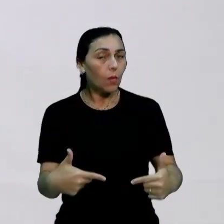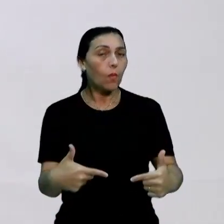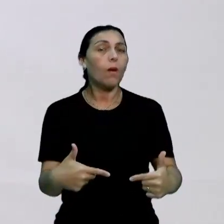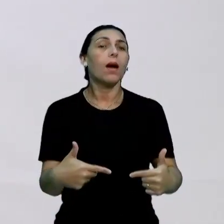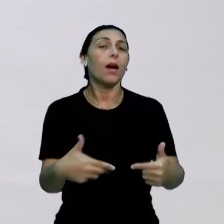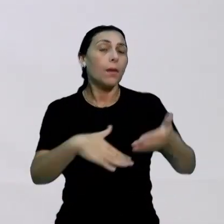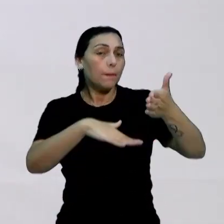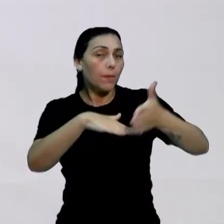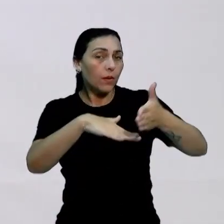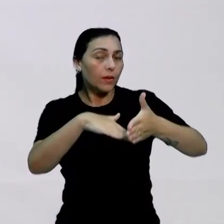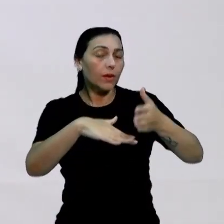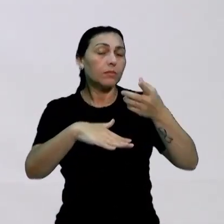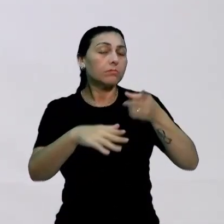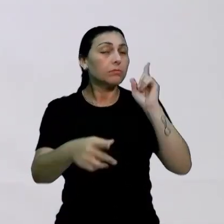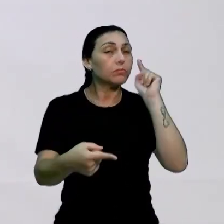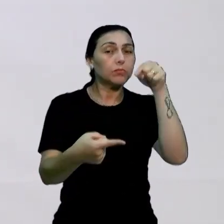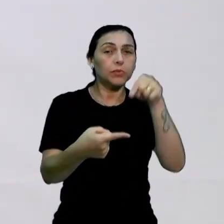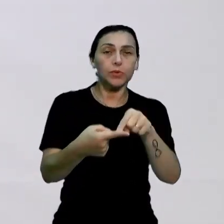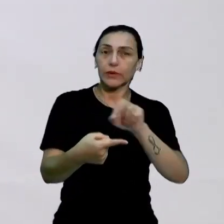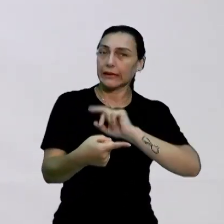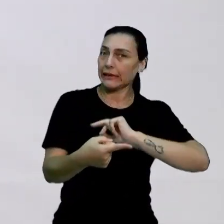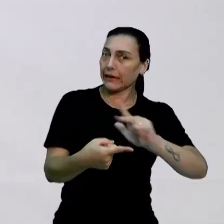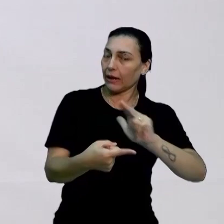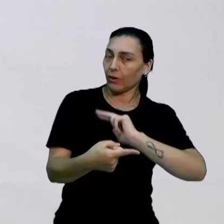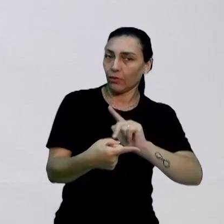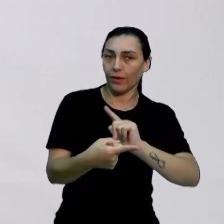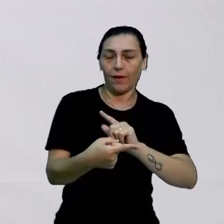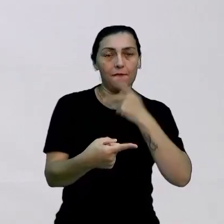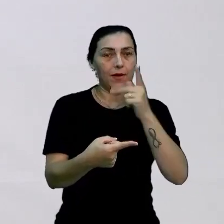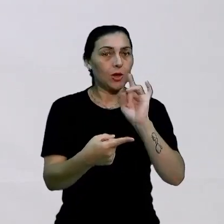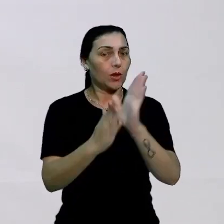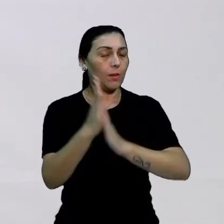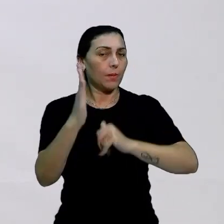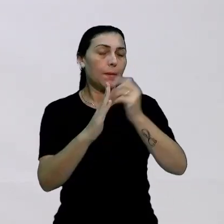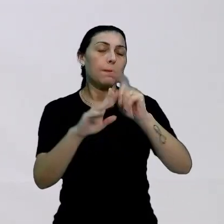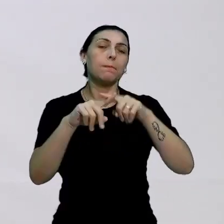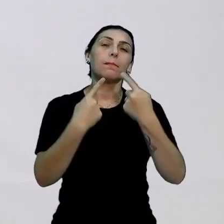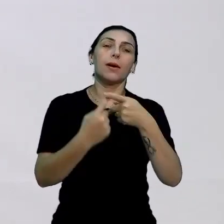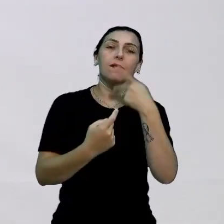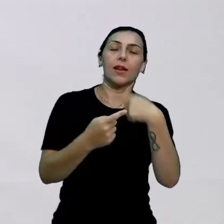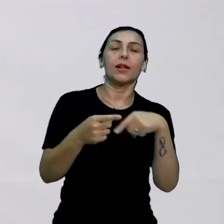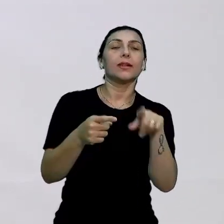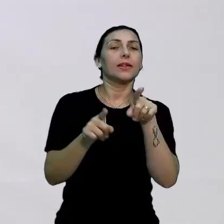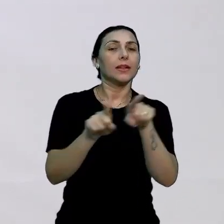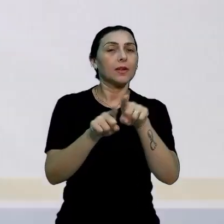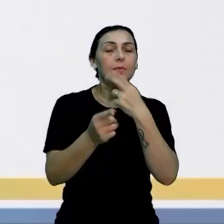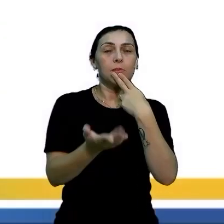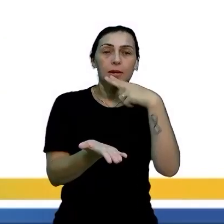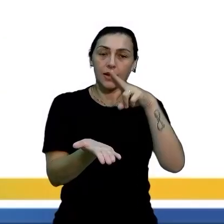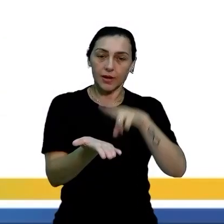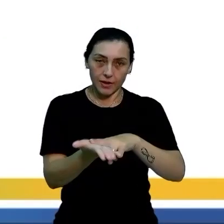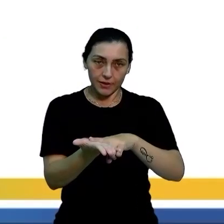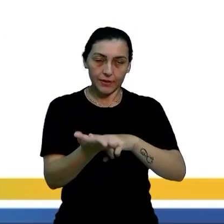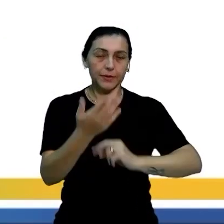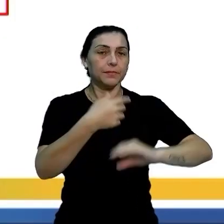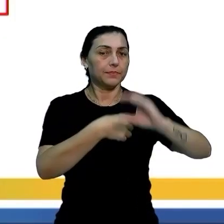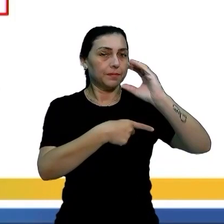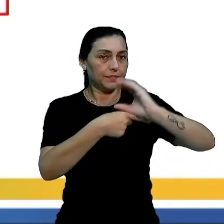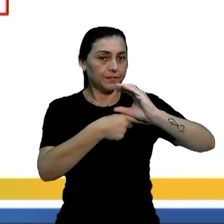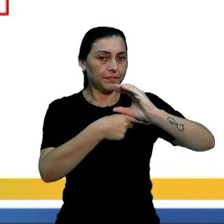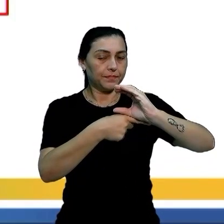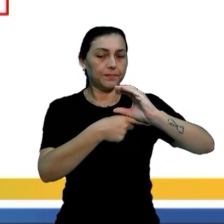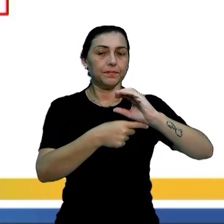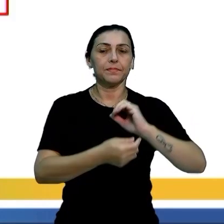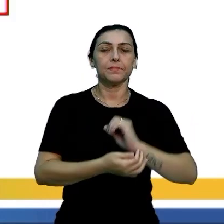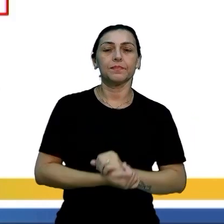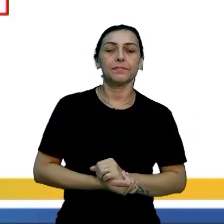que o foco da pergunta não é essa, a gente não fala só da pintura, mas a gente fala da carta também, tá bom?